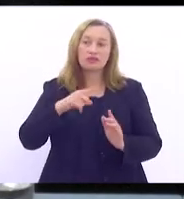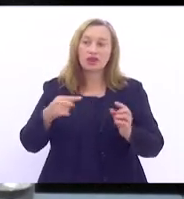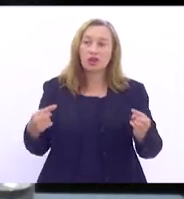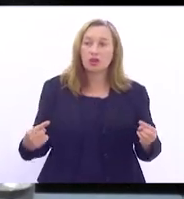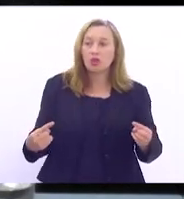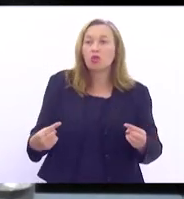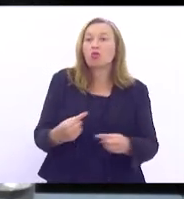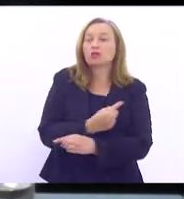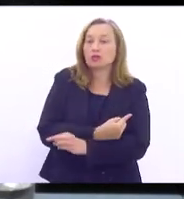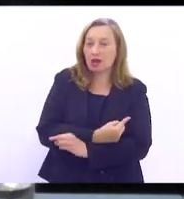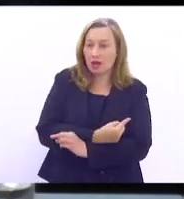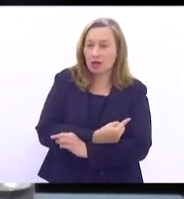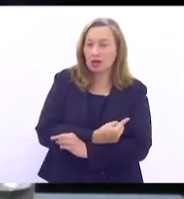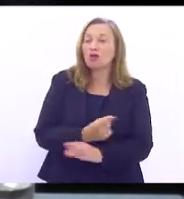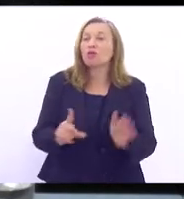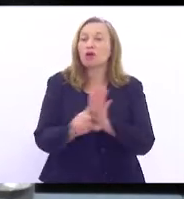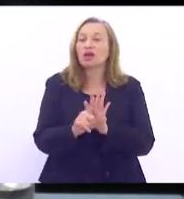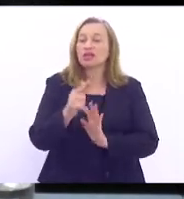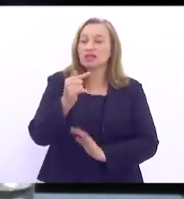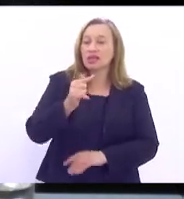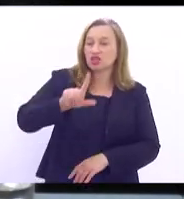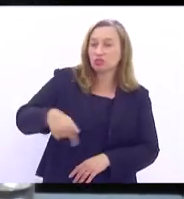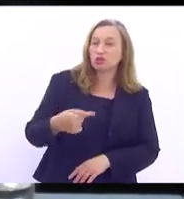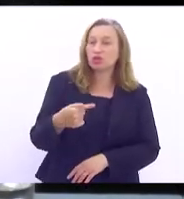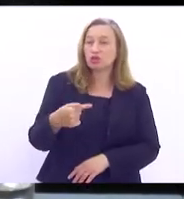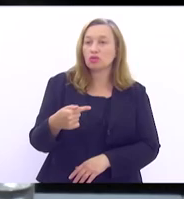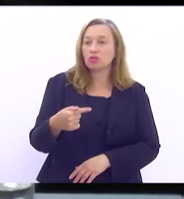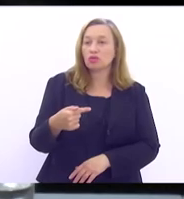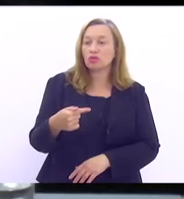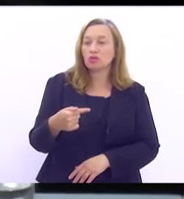contradição com a lei